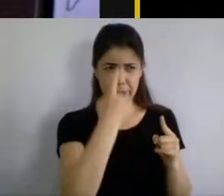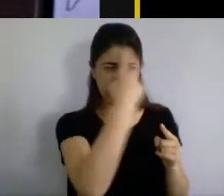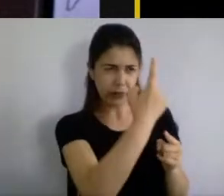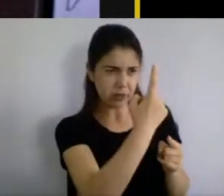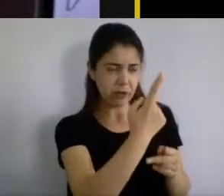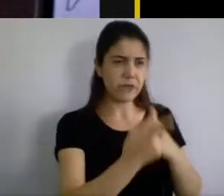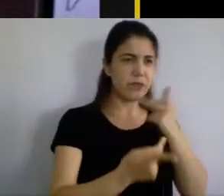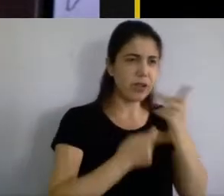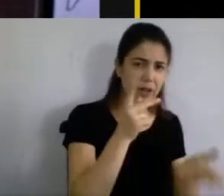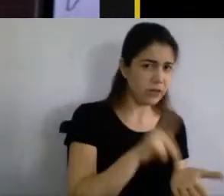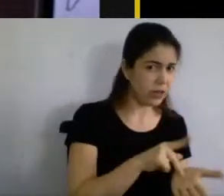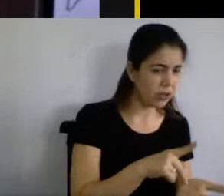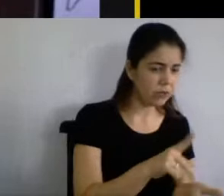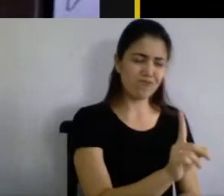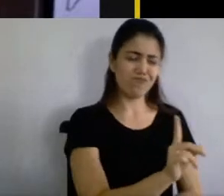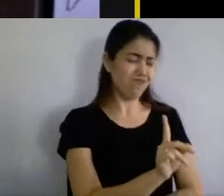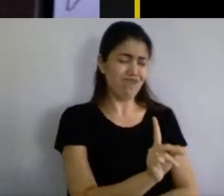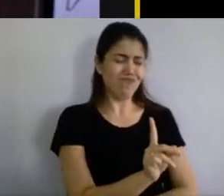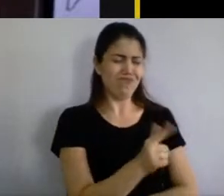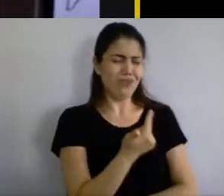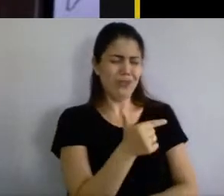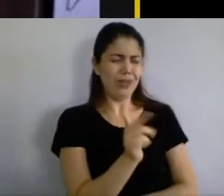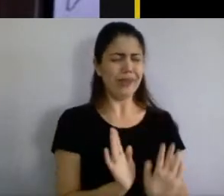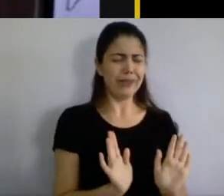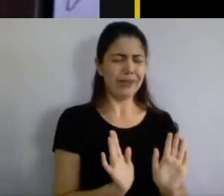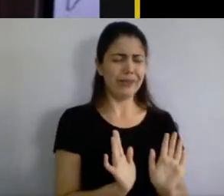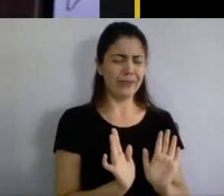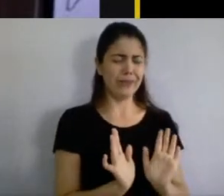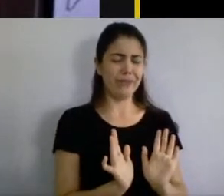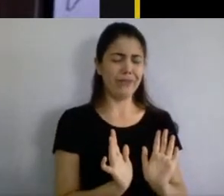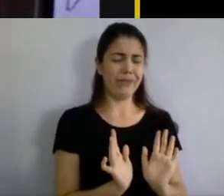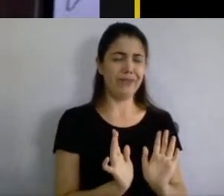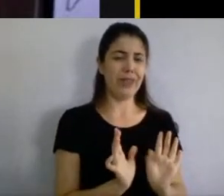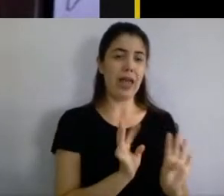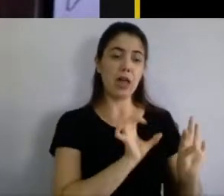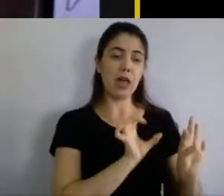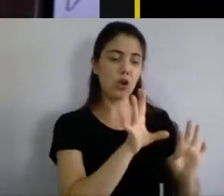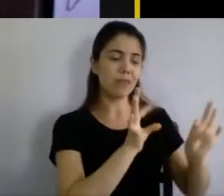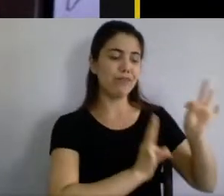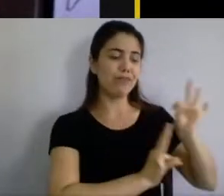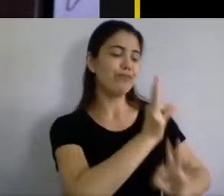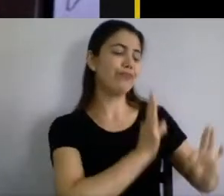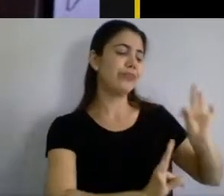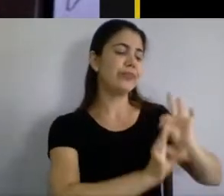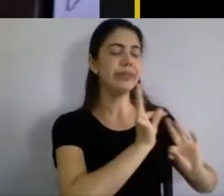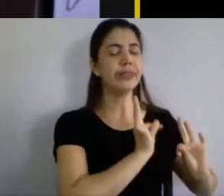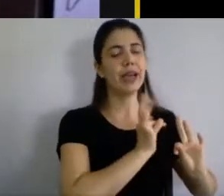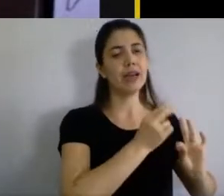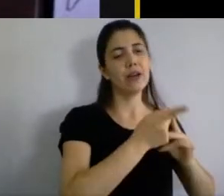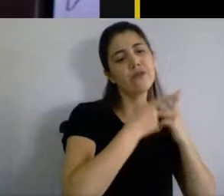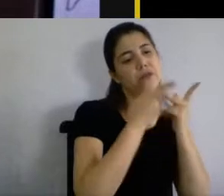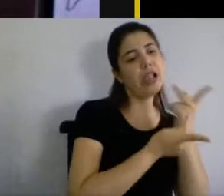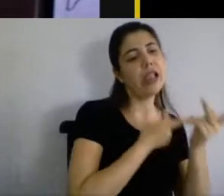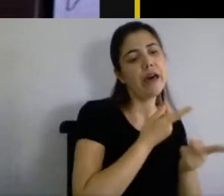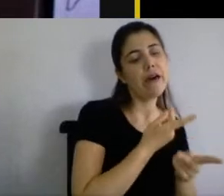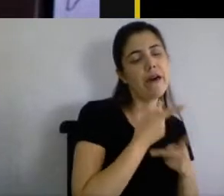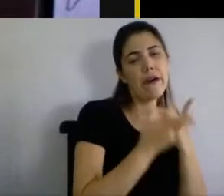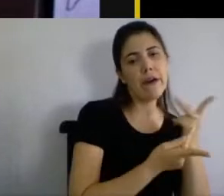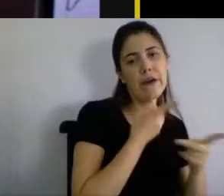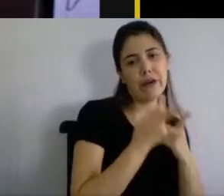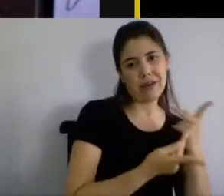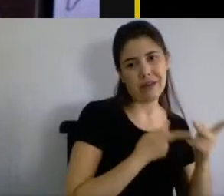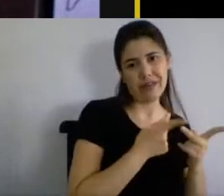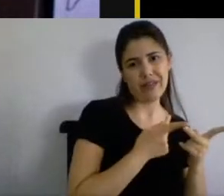pretensão de ser uma técnica de falar bem. Falar bem, não falar o